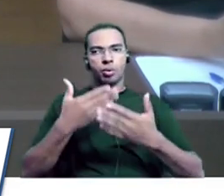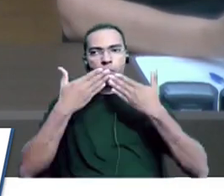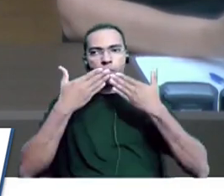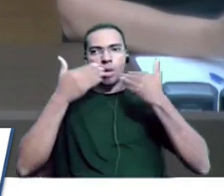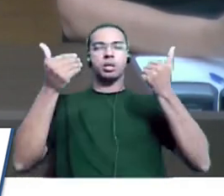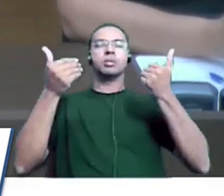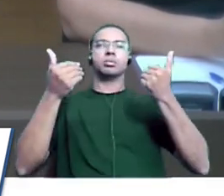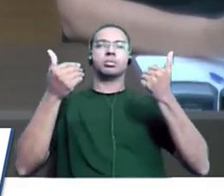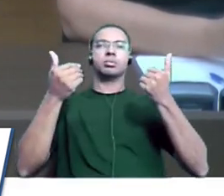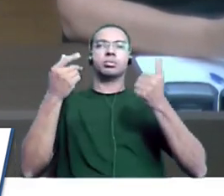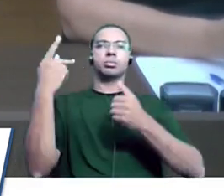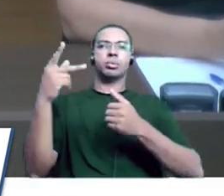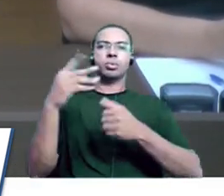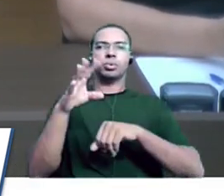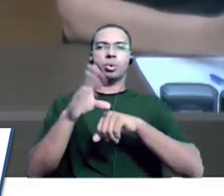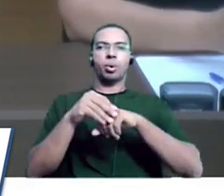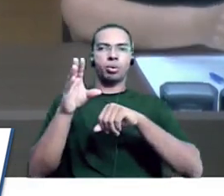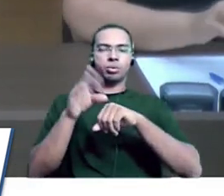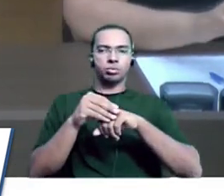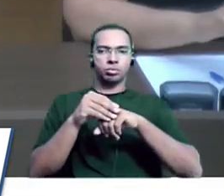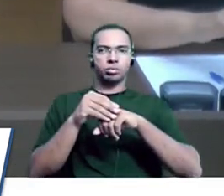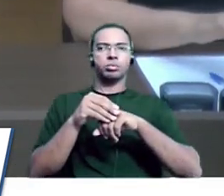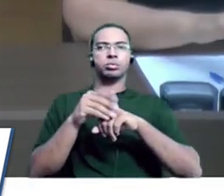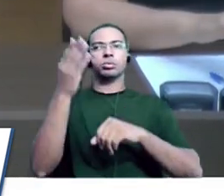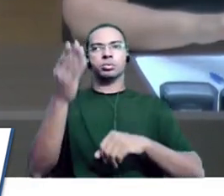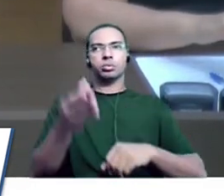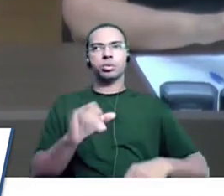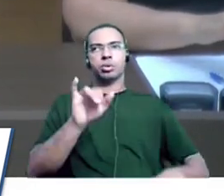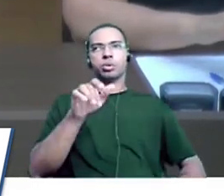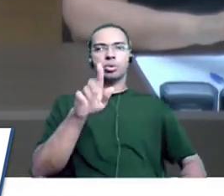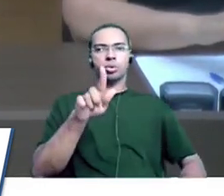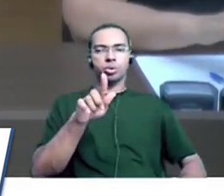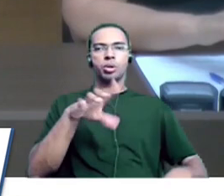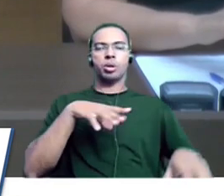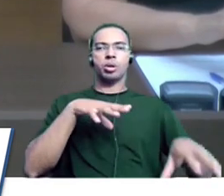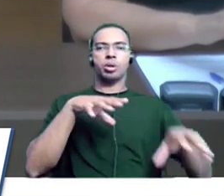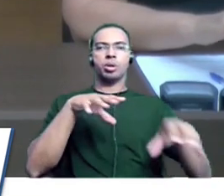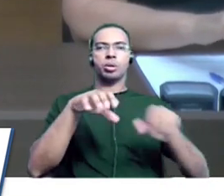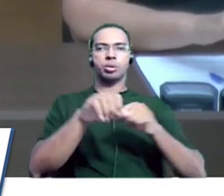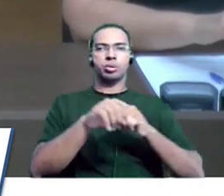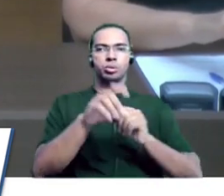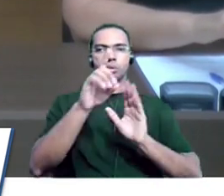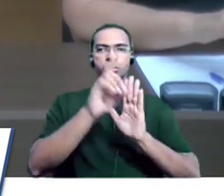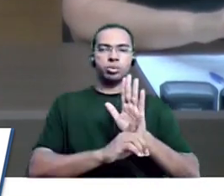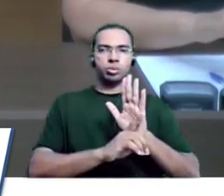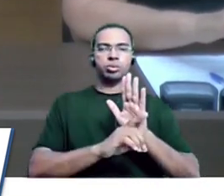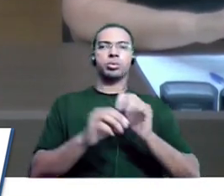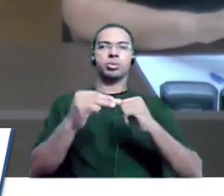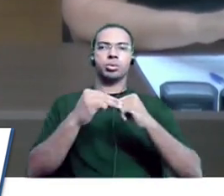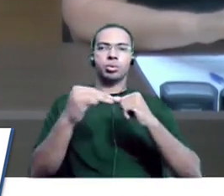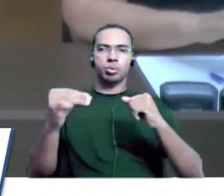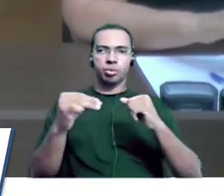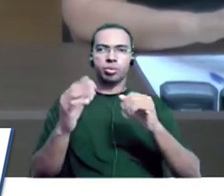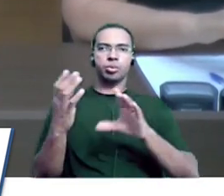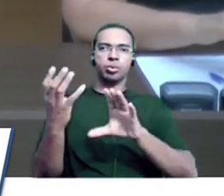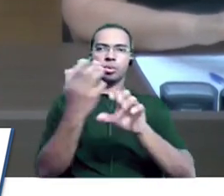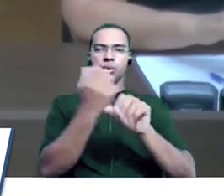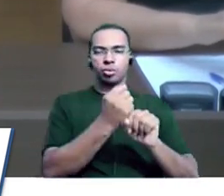seus conhecimentos. Dr. Jorge é graduado em Direito, mestre em Direitos Coletivos e